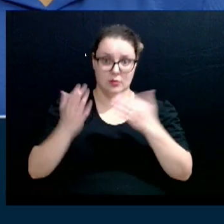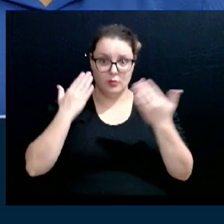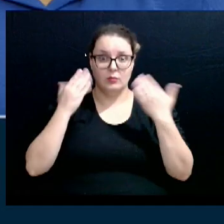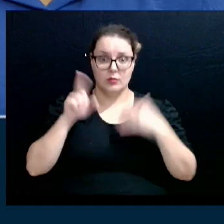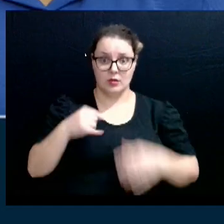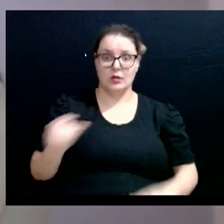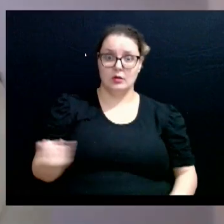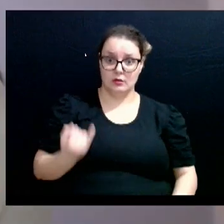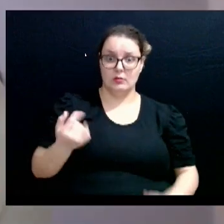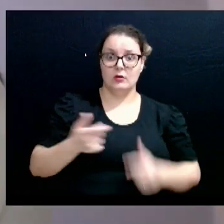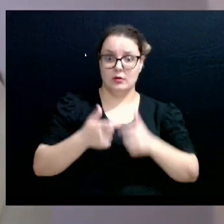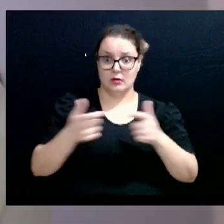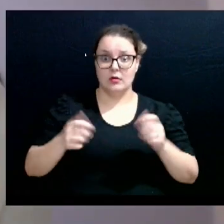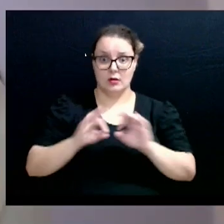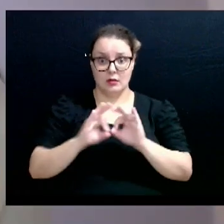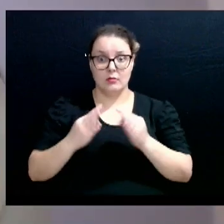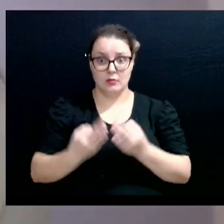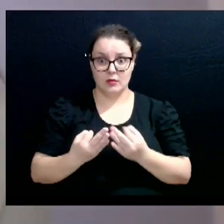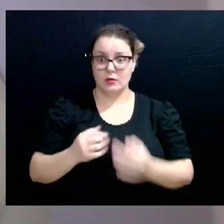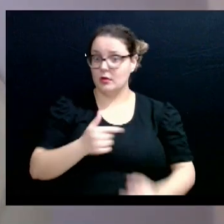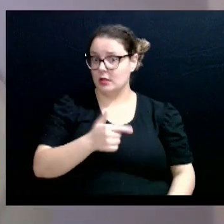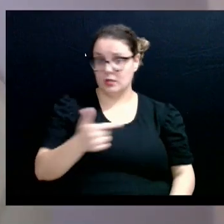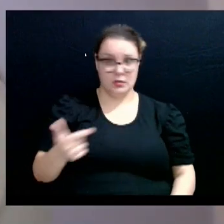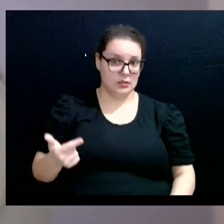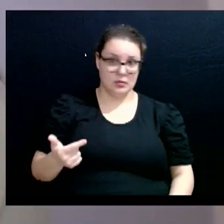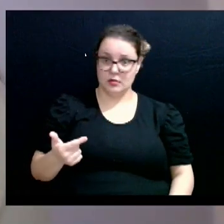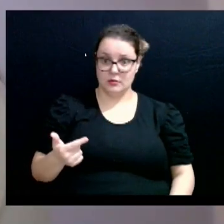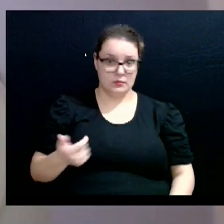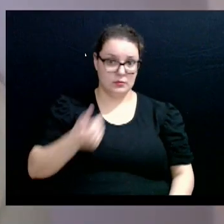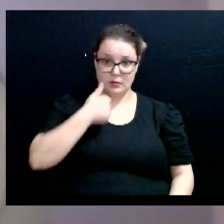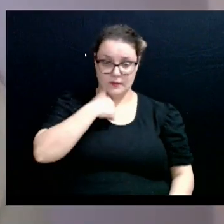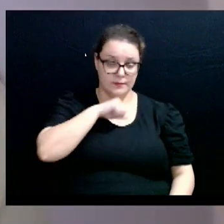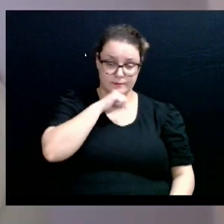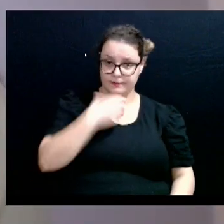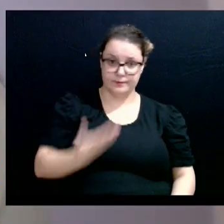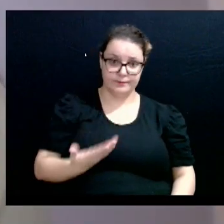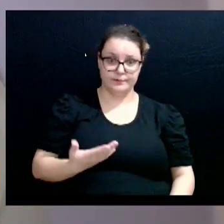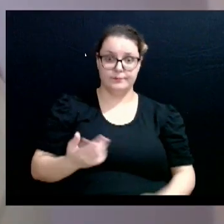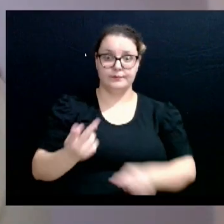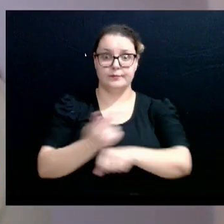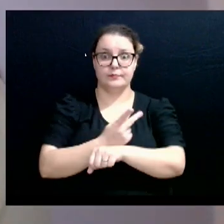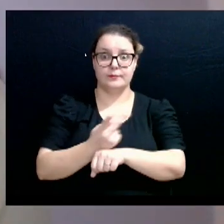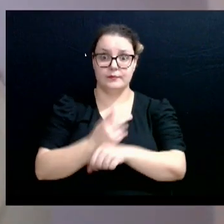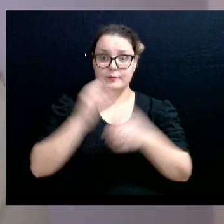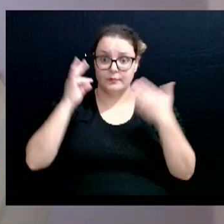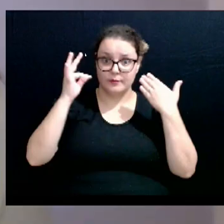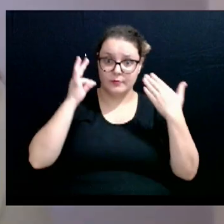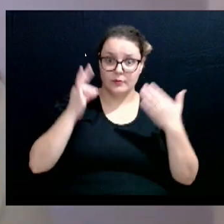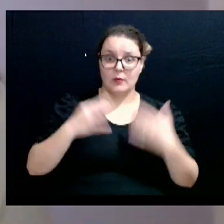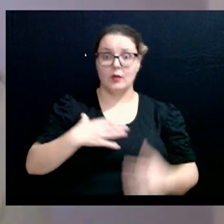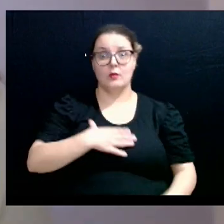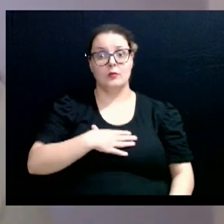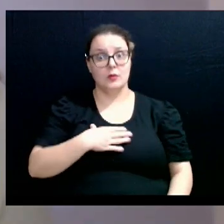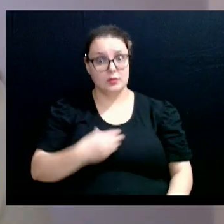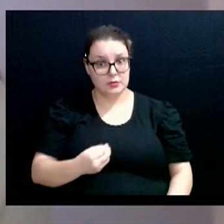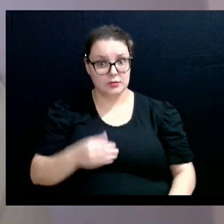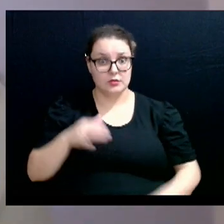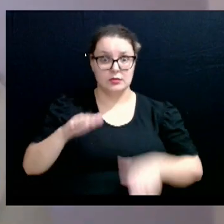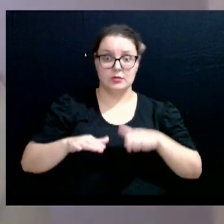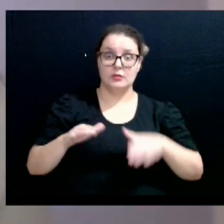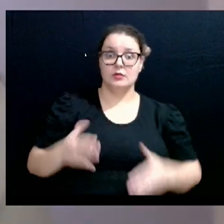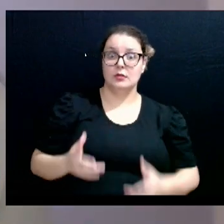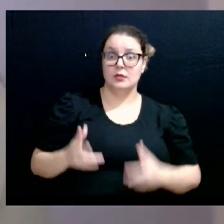das famílias não tem para as mães. Elas buscam as terapias para os filhos, muitas vezes, como vocês falaram,